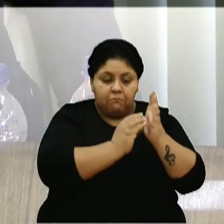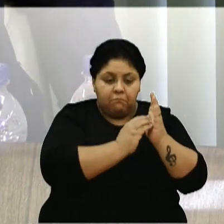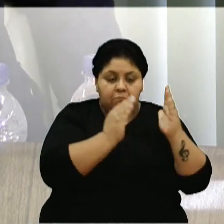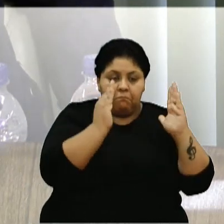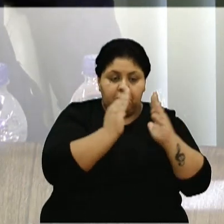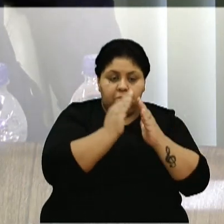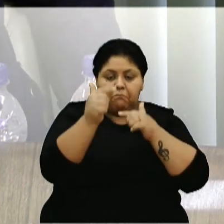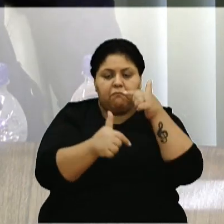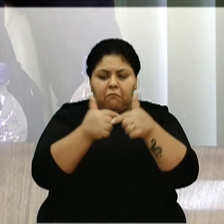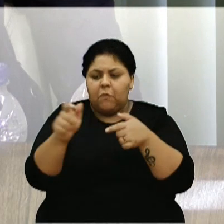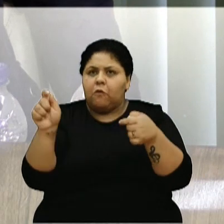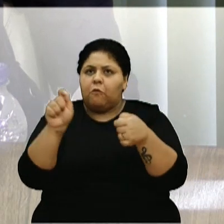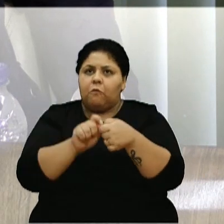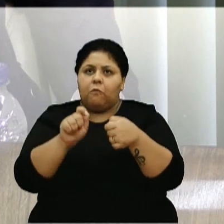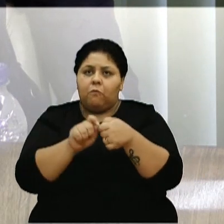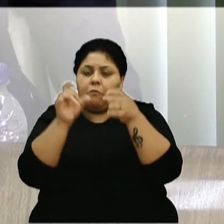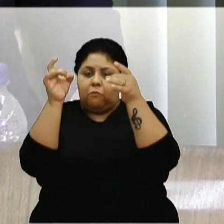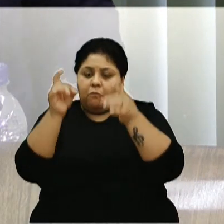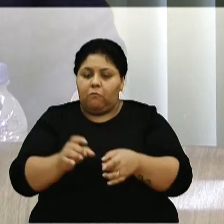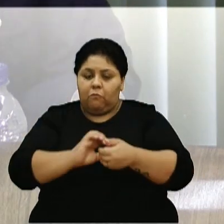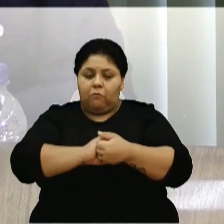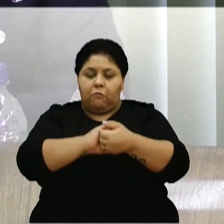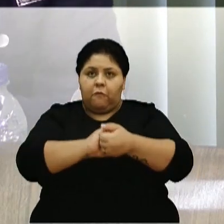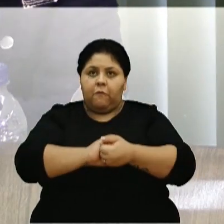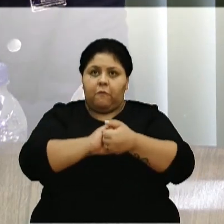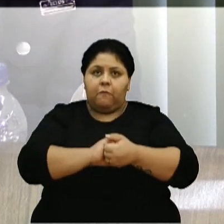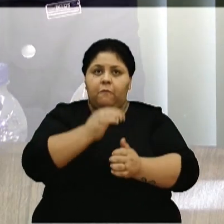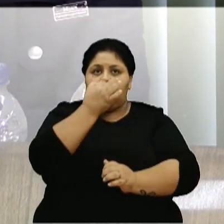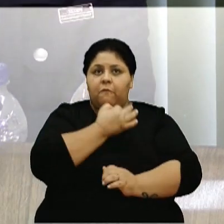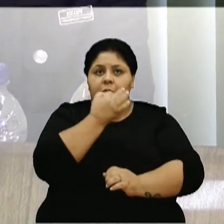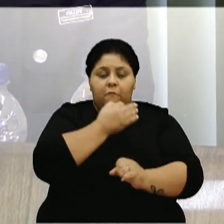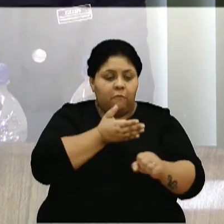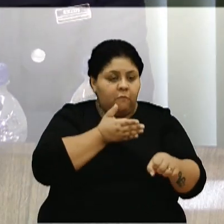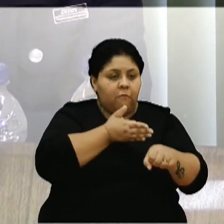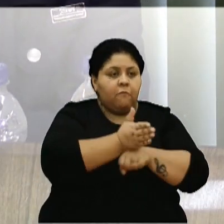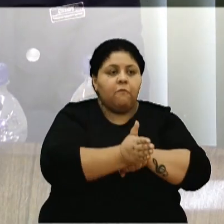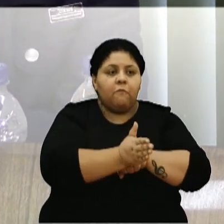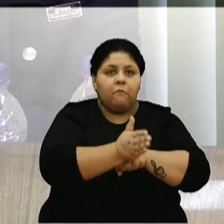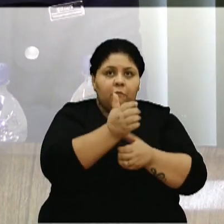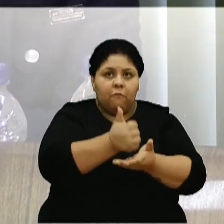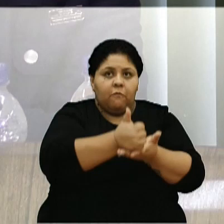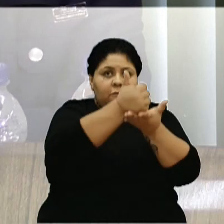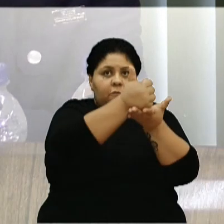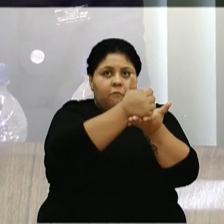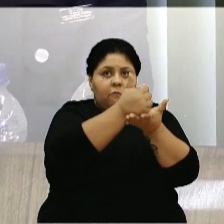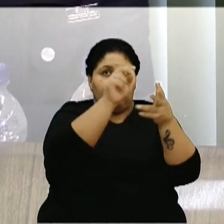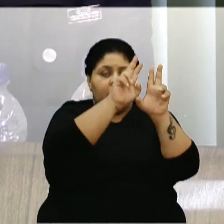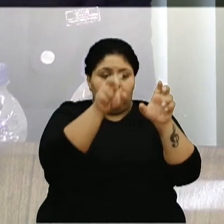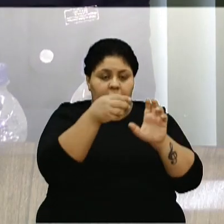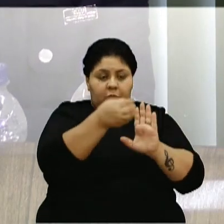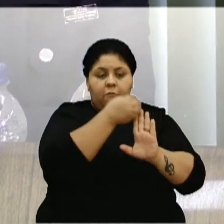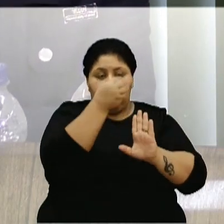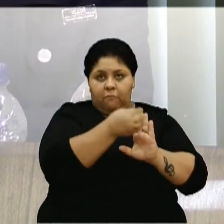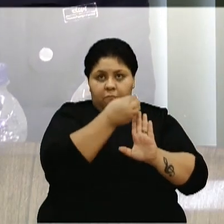casa pelo trabalho realizado e, de modo especial, saúdo a comunidade caxiense pela participação e contribuição deste tema